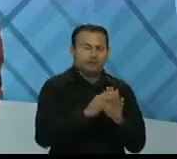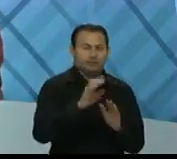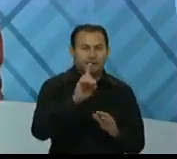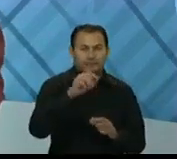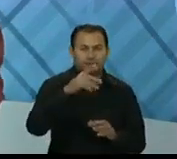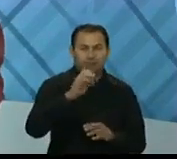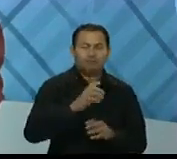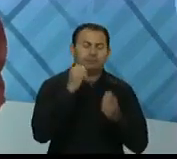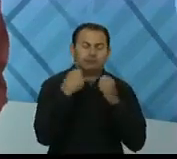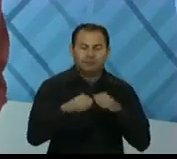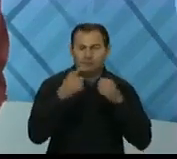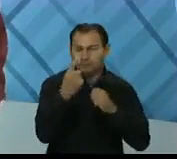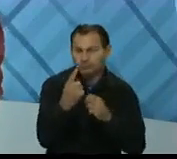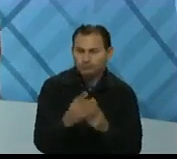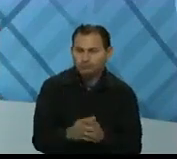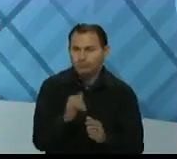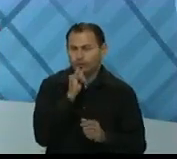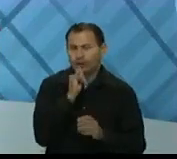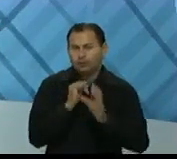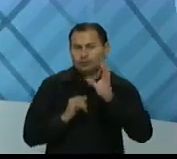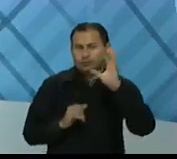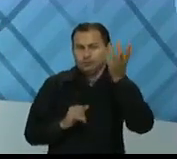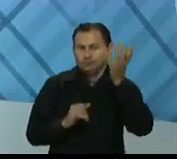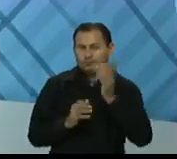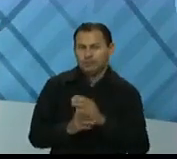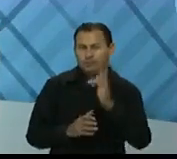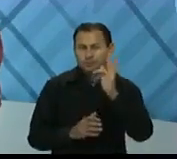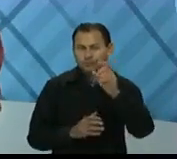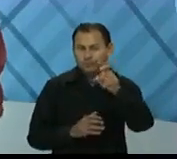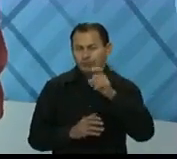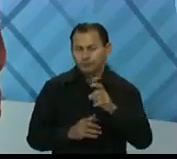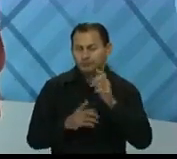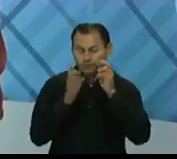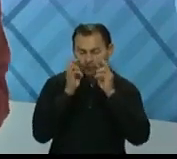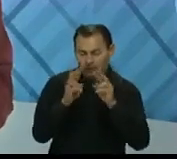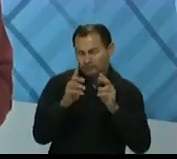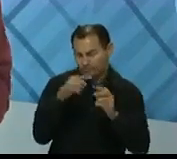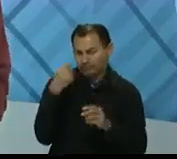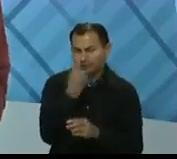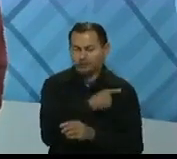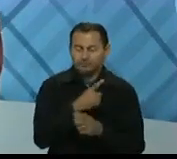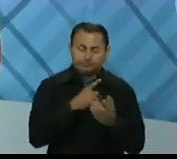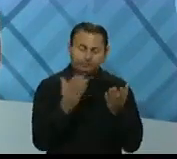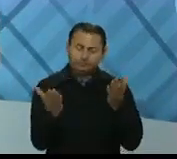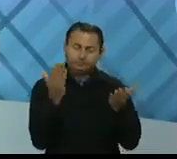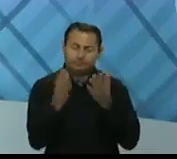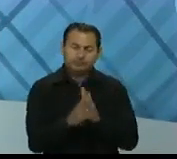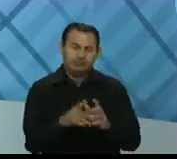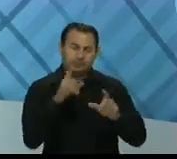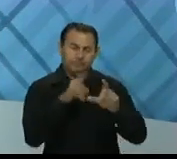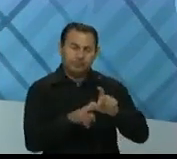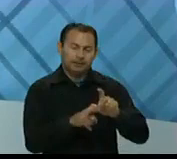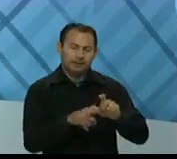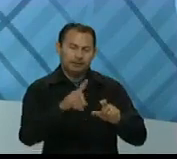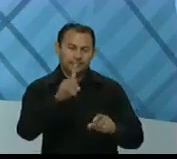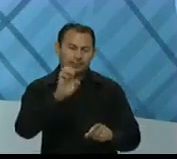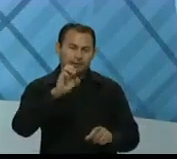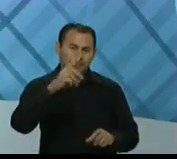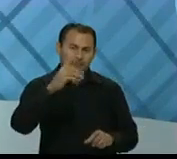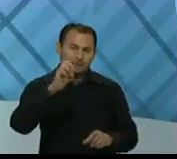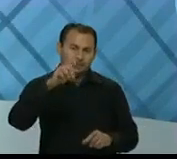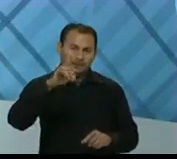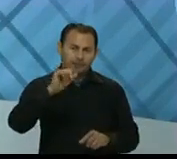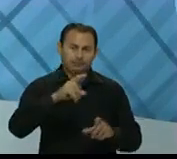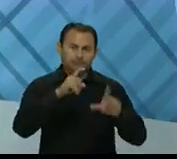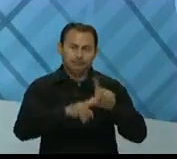ela depende de um. O que acontece, por exemplo, com f de x. Então, veja que ali nós temos uma relação de dependência. Para a gente ter o valor